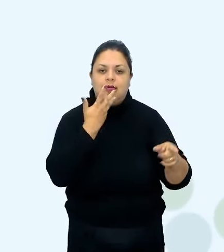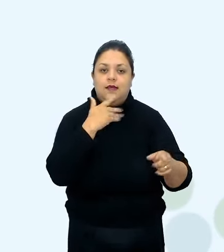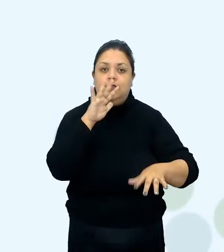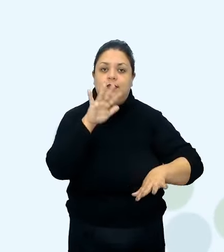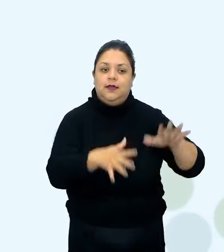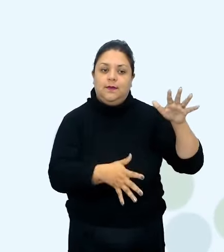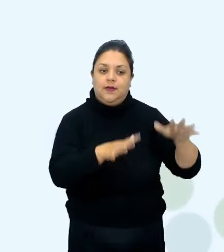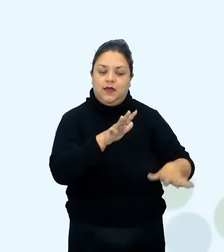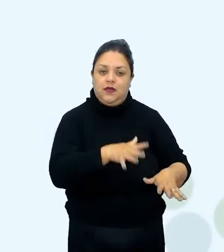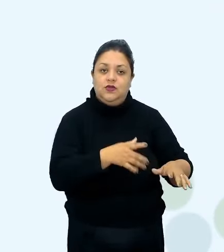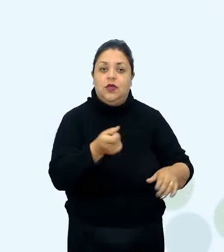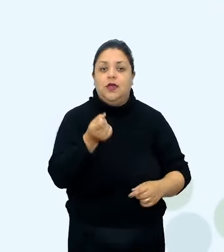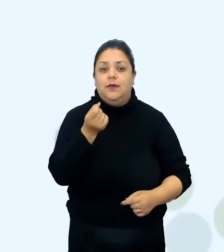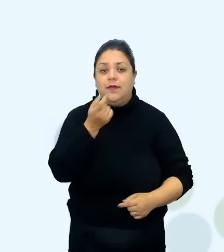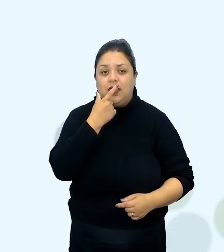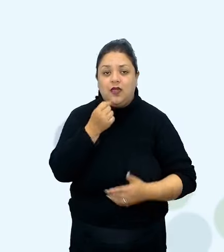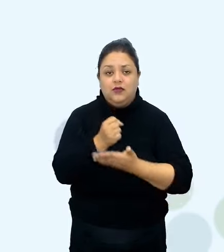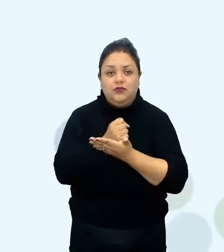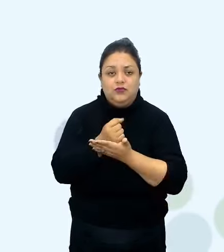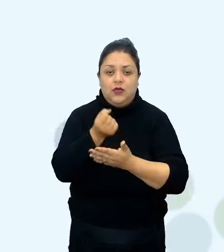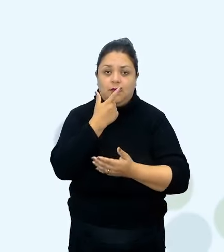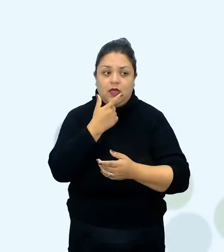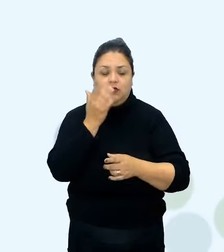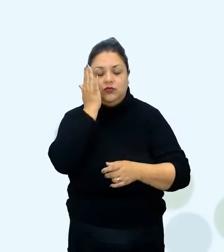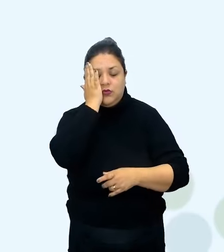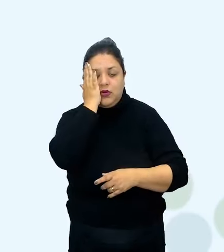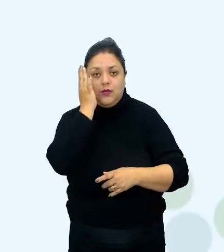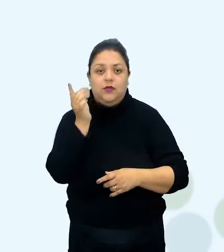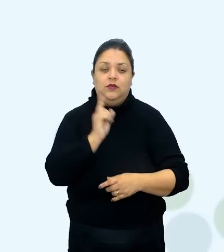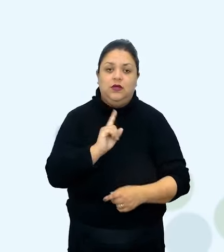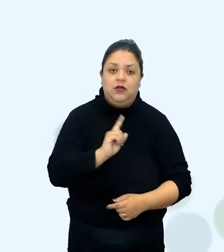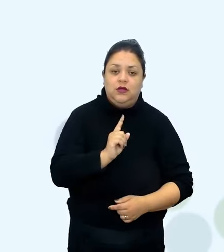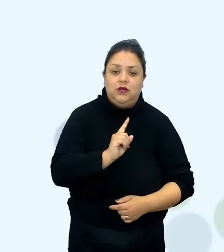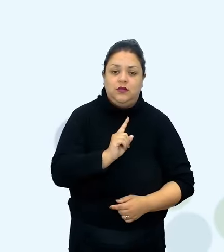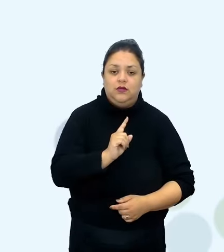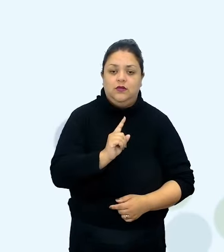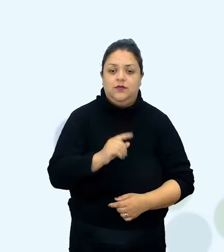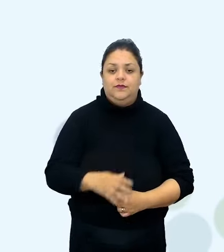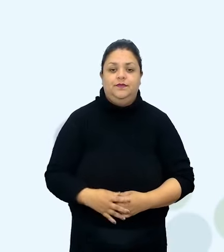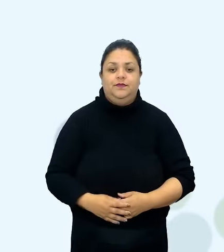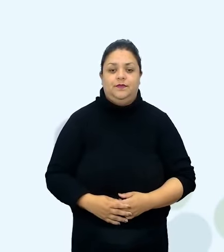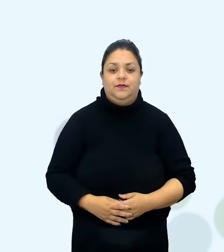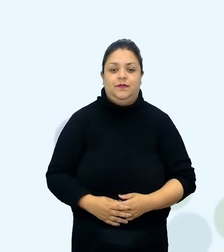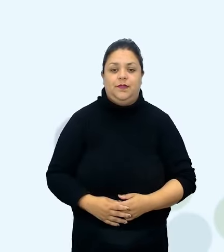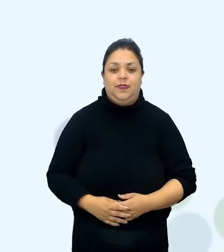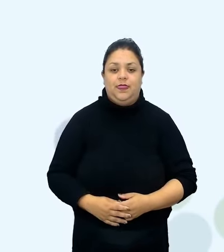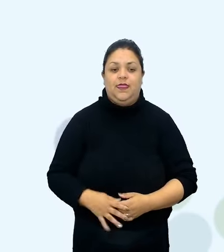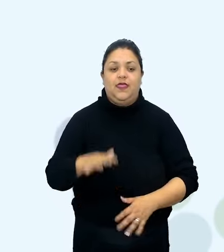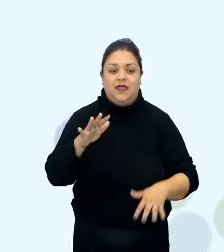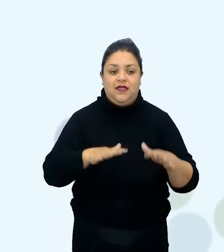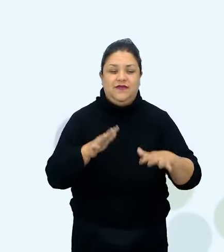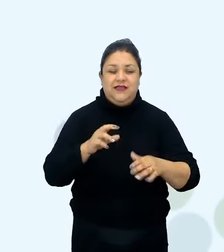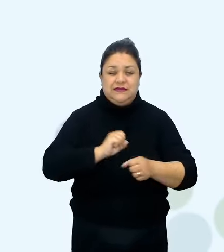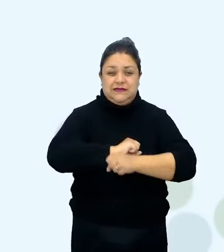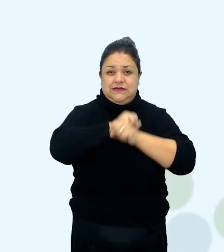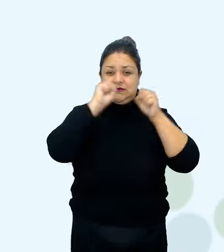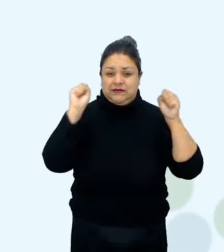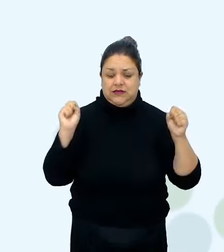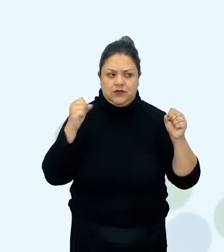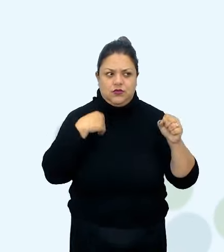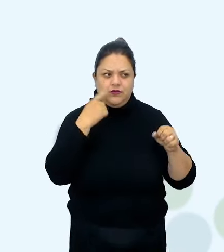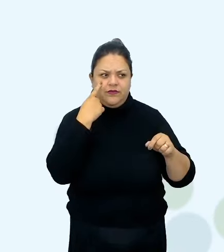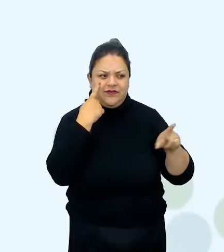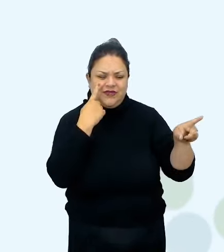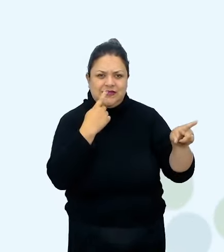usam medicação, né, ao dormir, e quando é muito cedo, né, a gente tem que ver se ele está em condições de estar